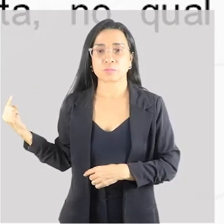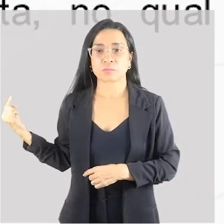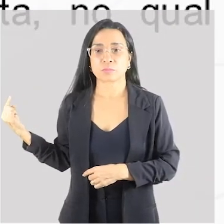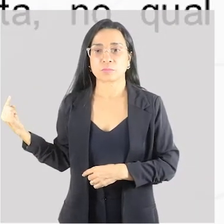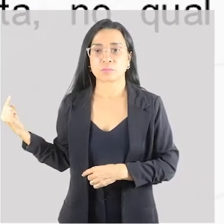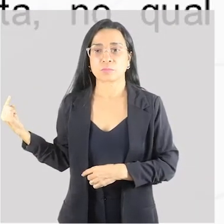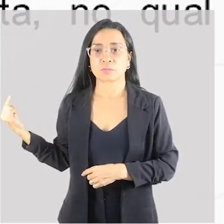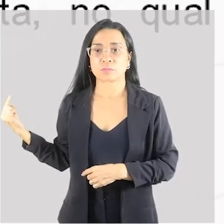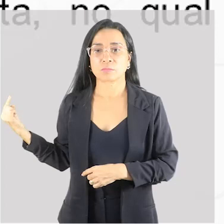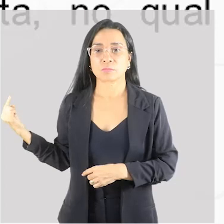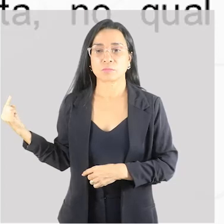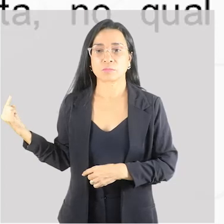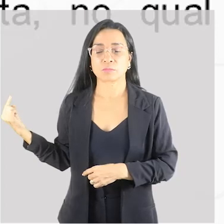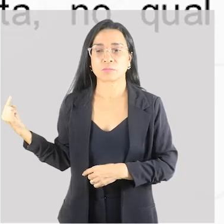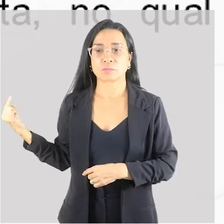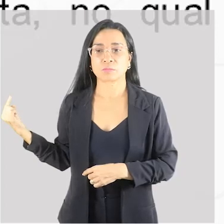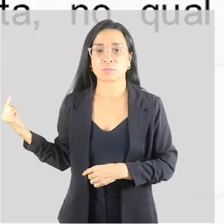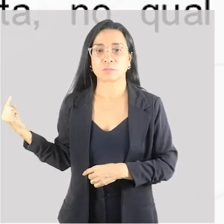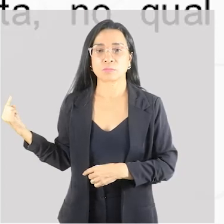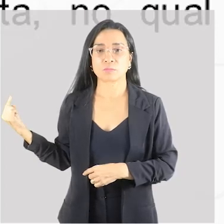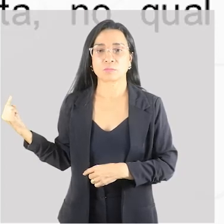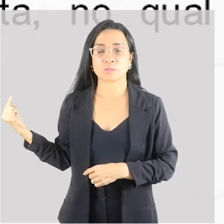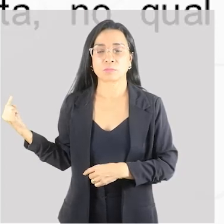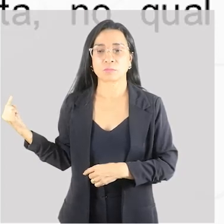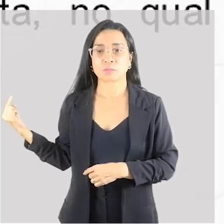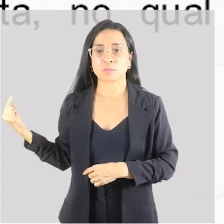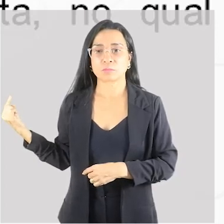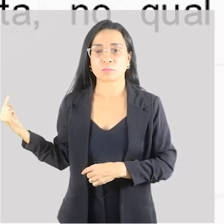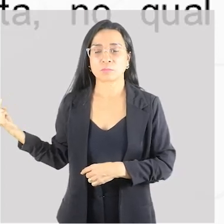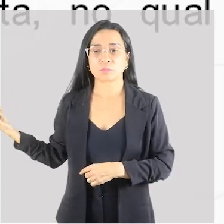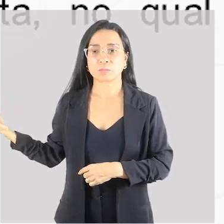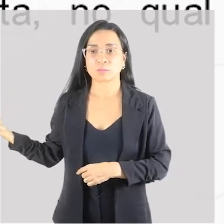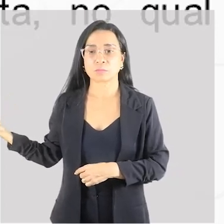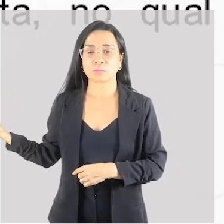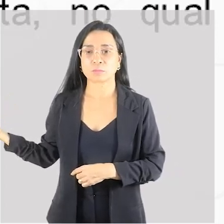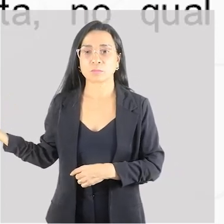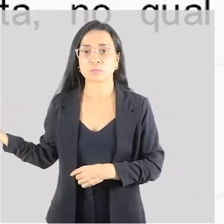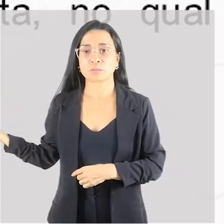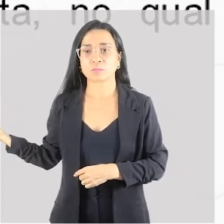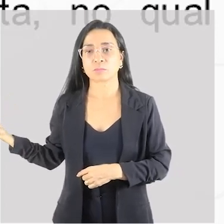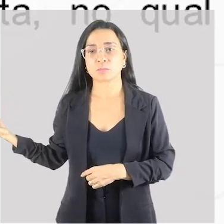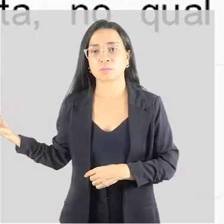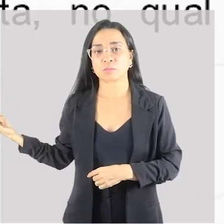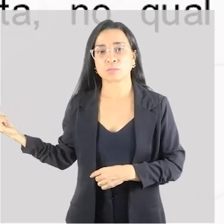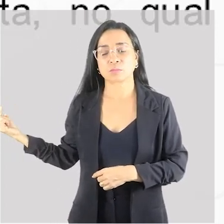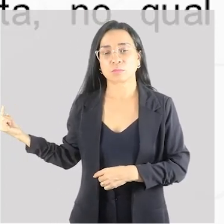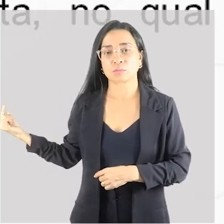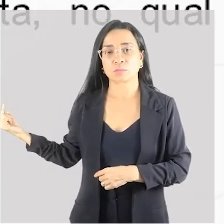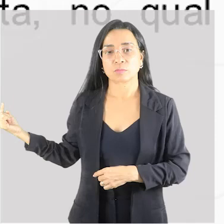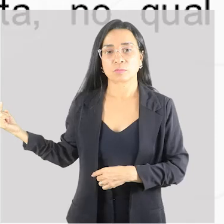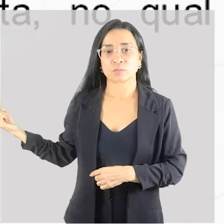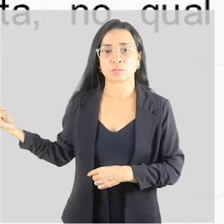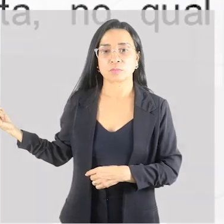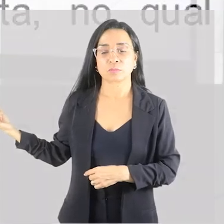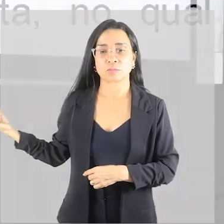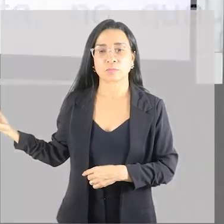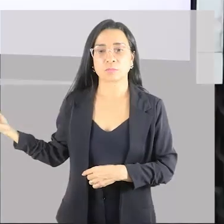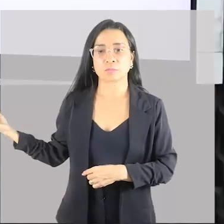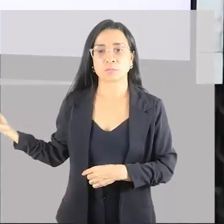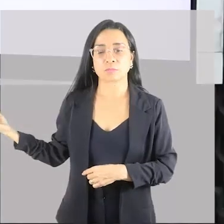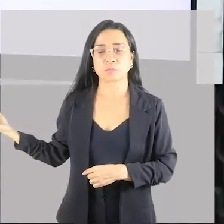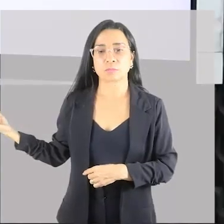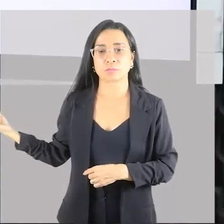não passam de comissários seus, nada podendo concluir definitivamente. É nula toda a lei que o povo não